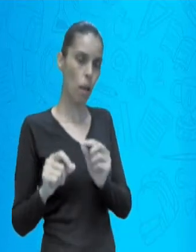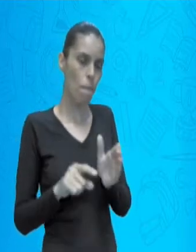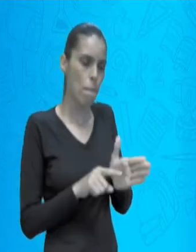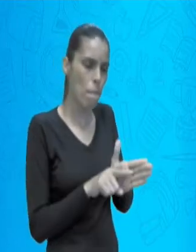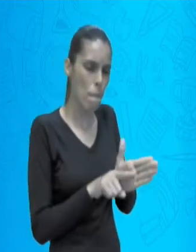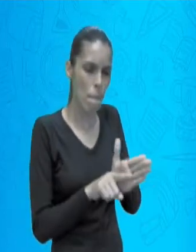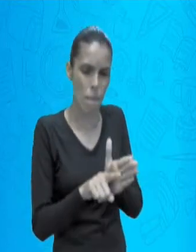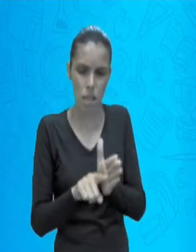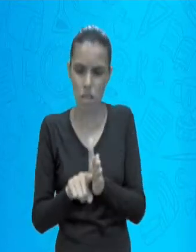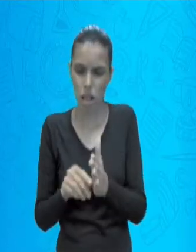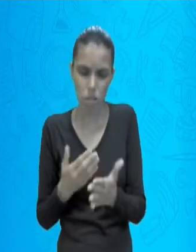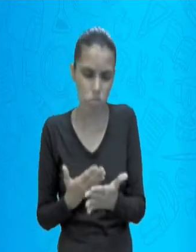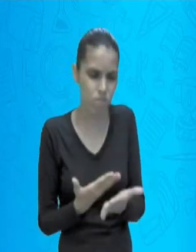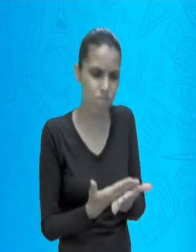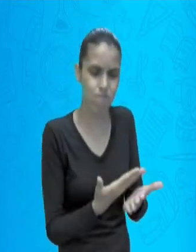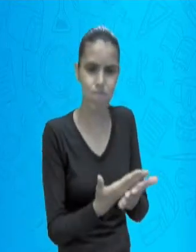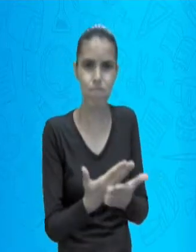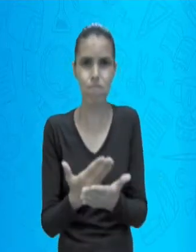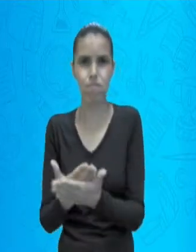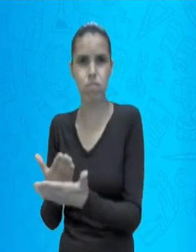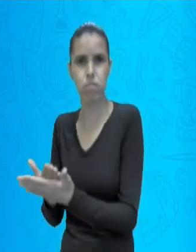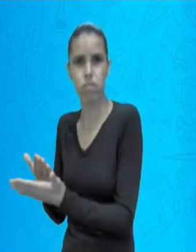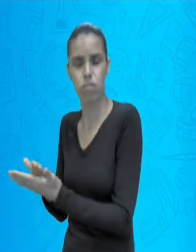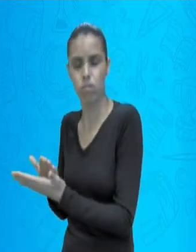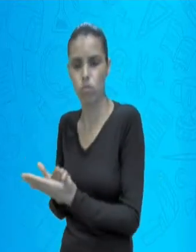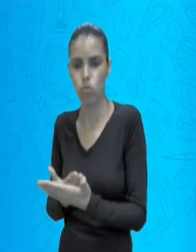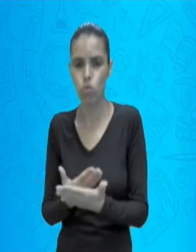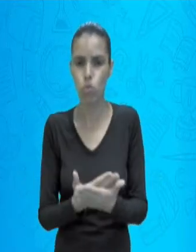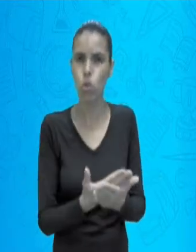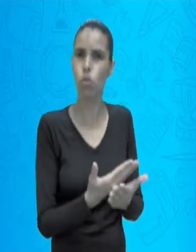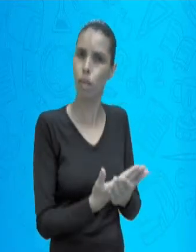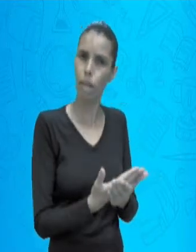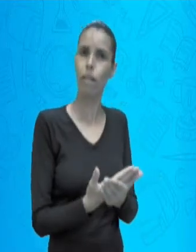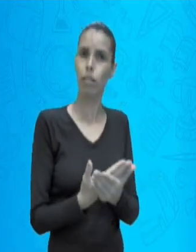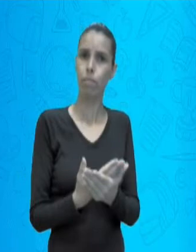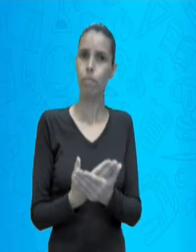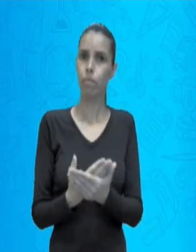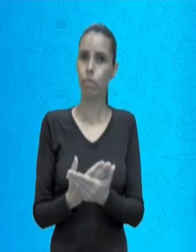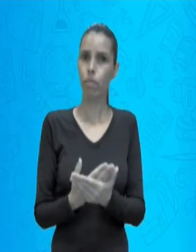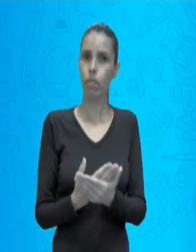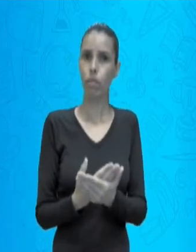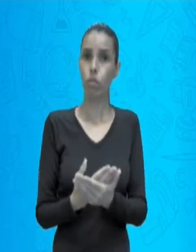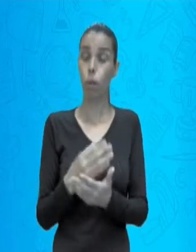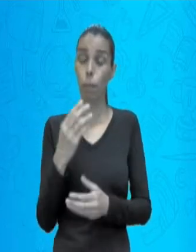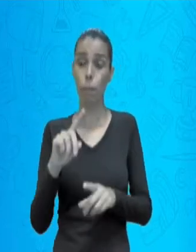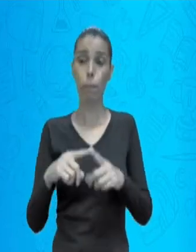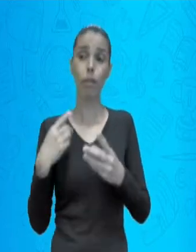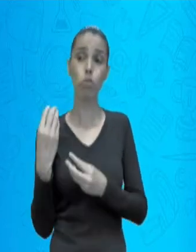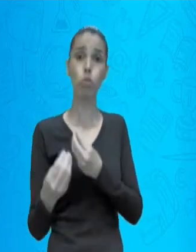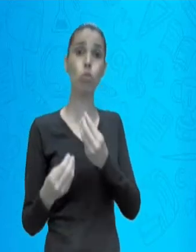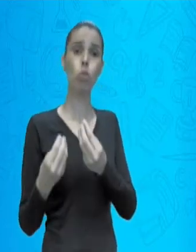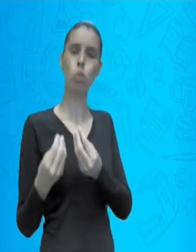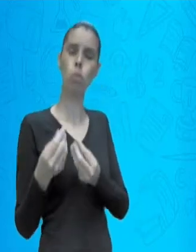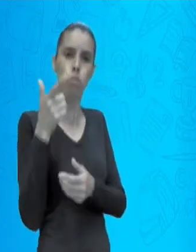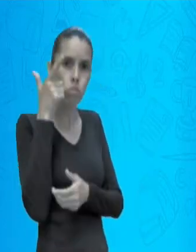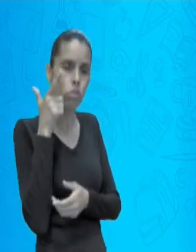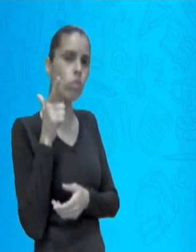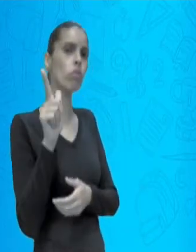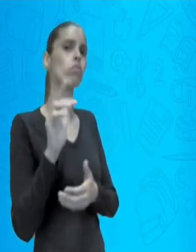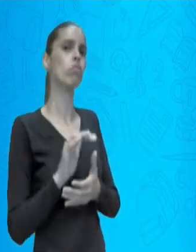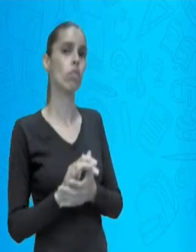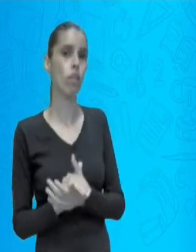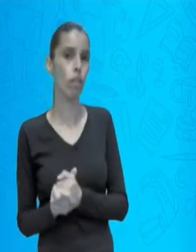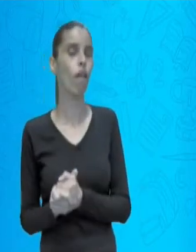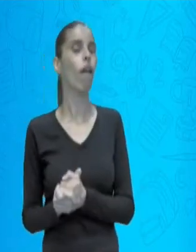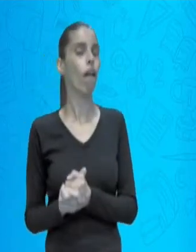você vai conseguir esses detalhes? Com familiares, amigos bem próximos,